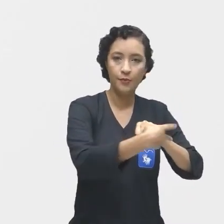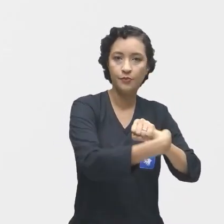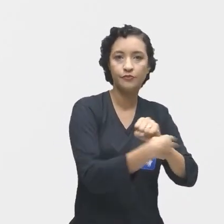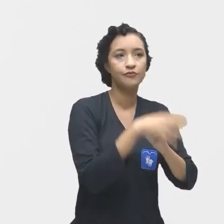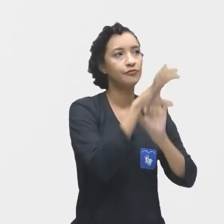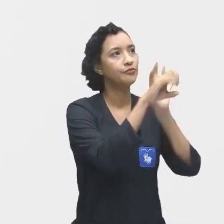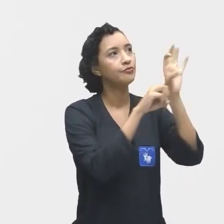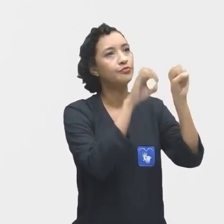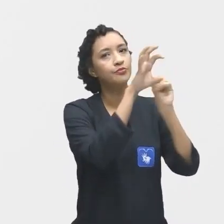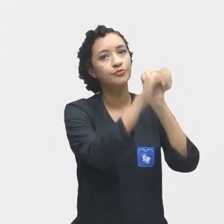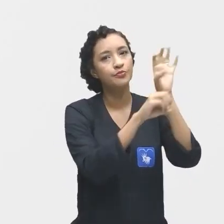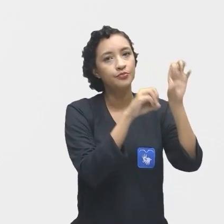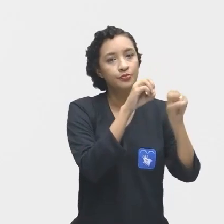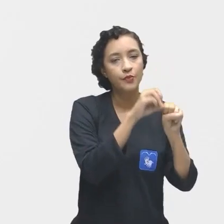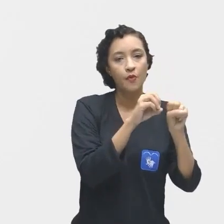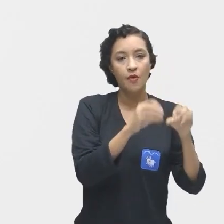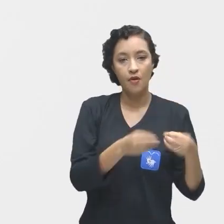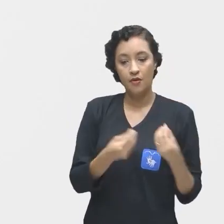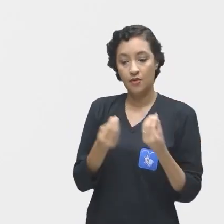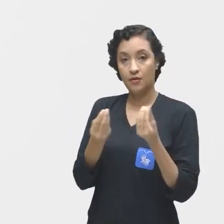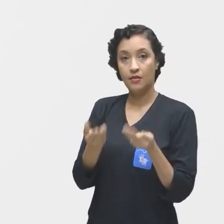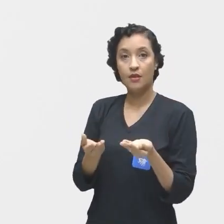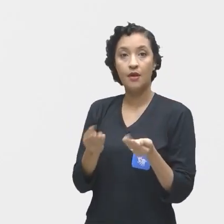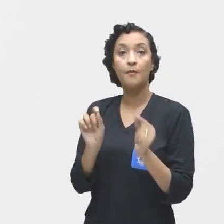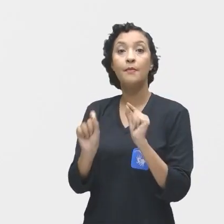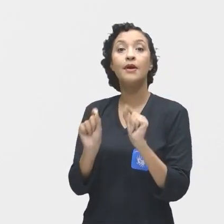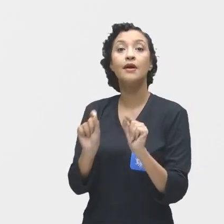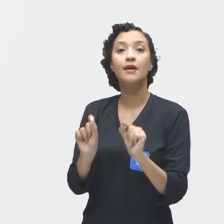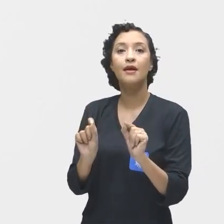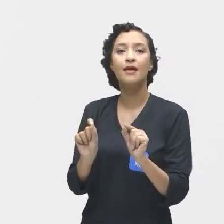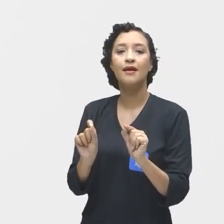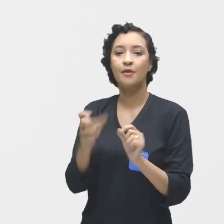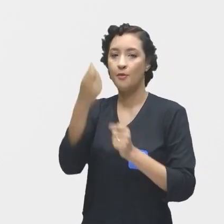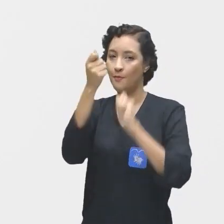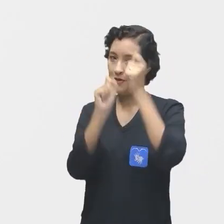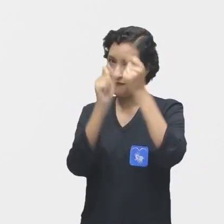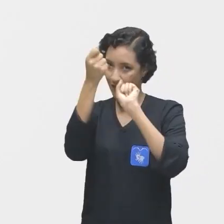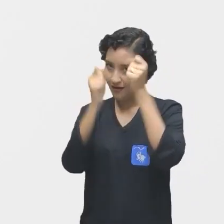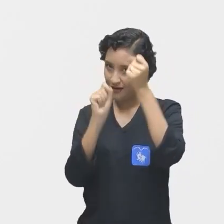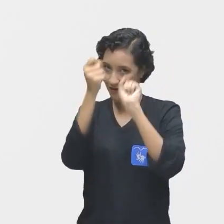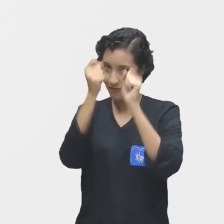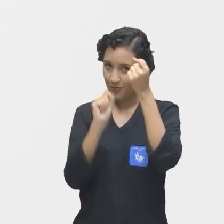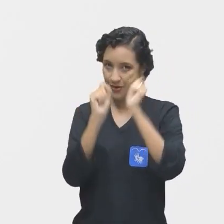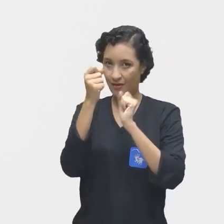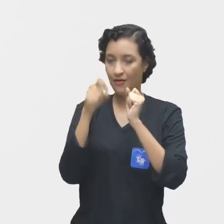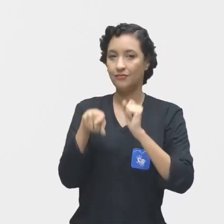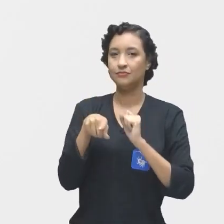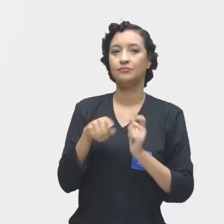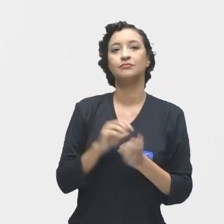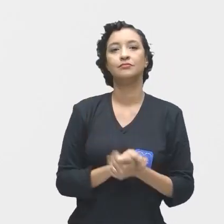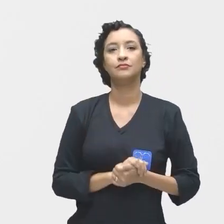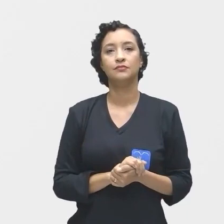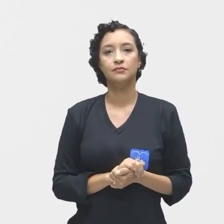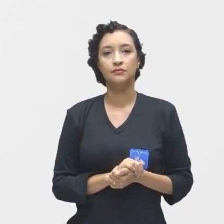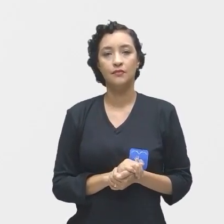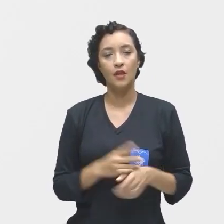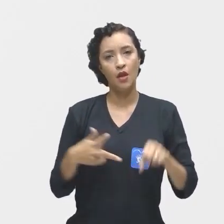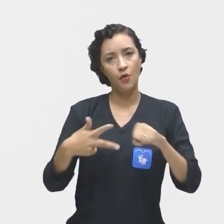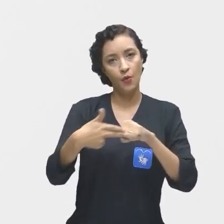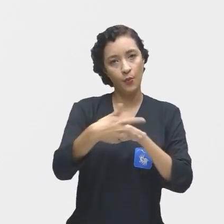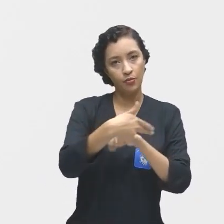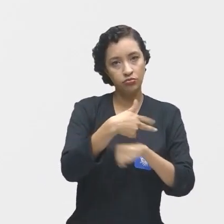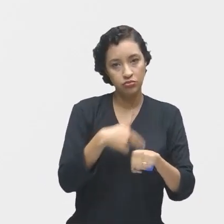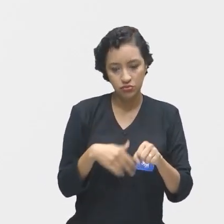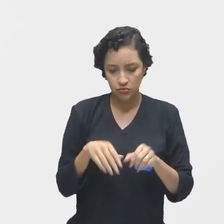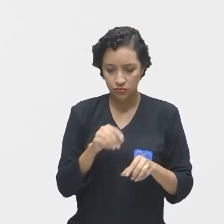recolhe, leva para onde? Leva para a fábrica e lá é trabalhada essa